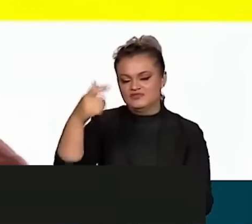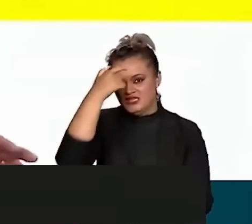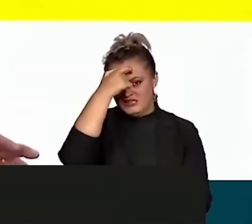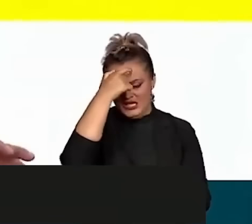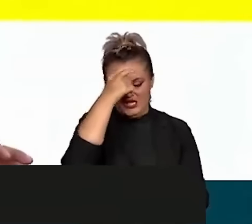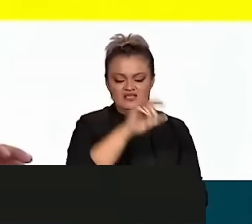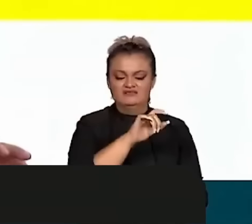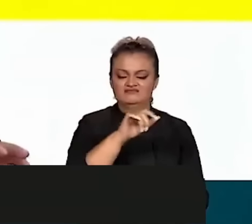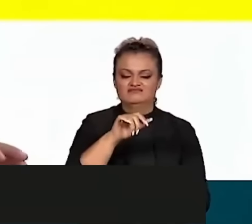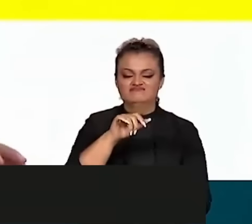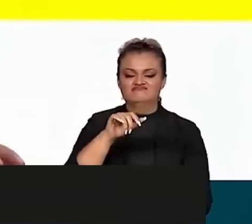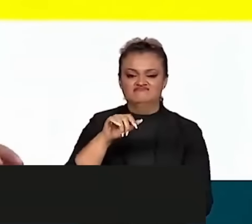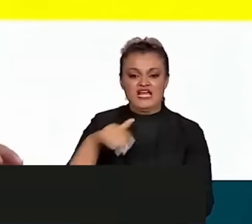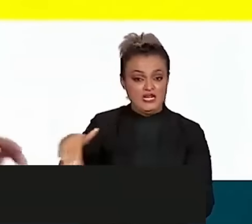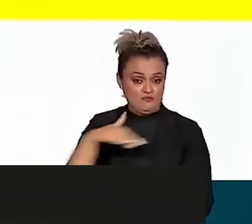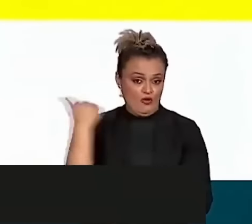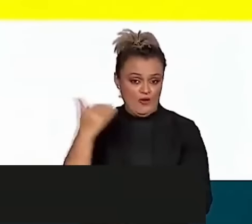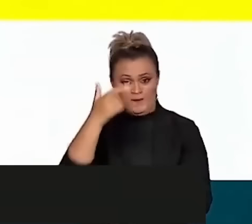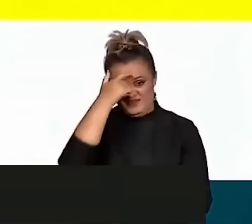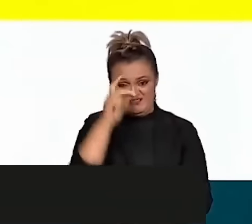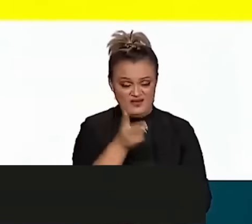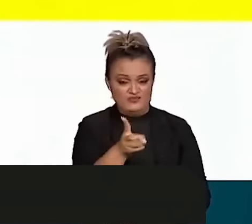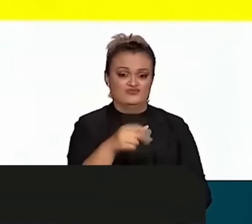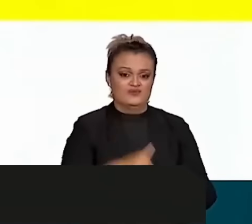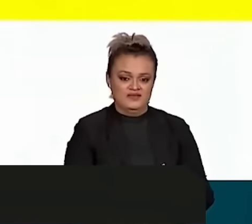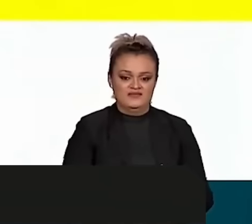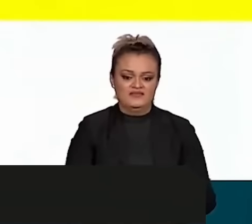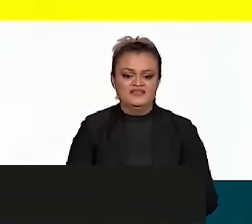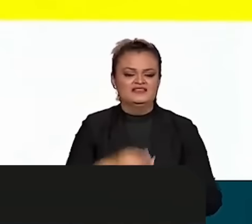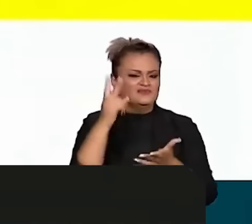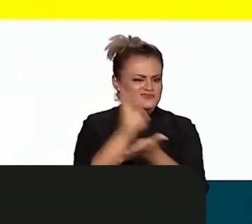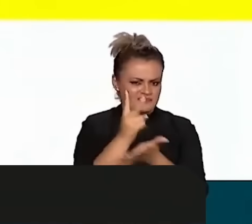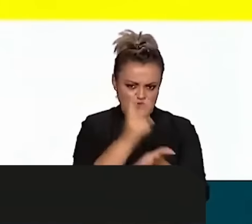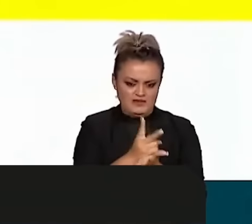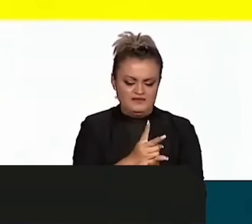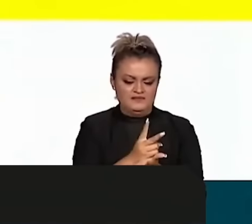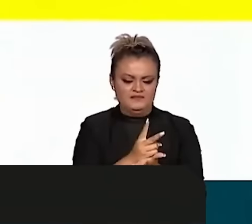seres humanos. De Brasília, Jonathan Ferreira.